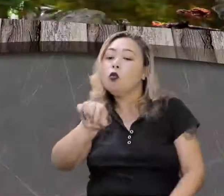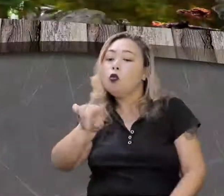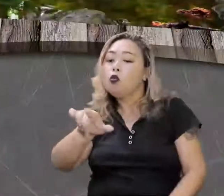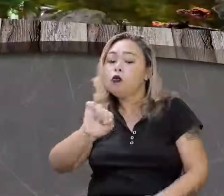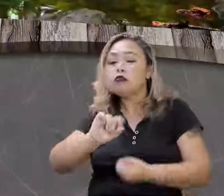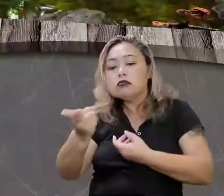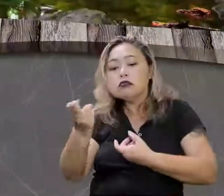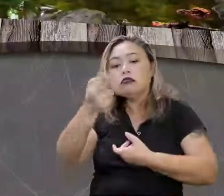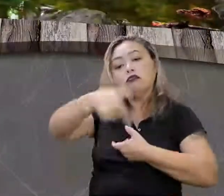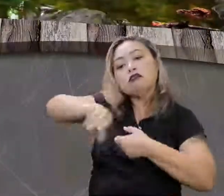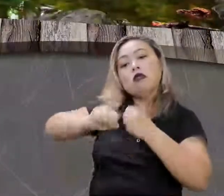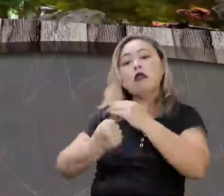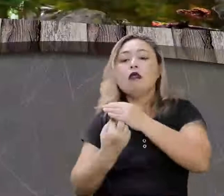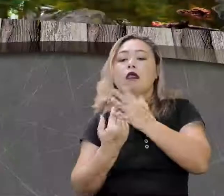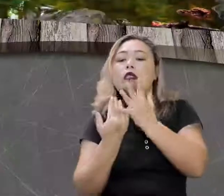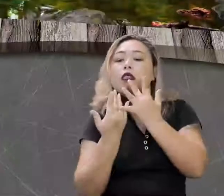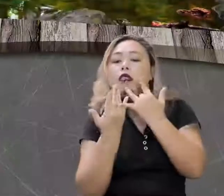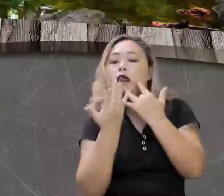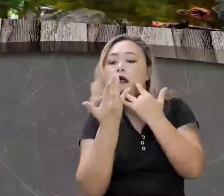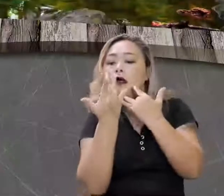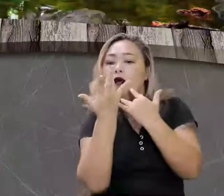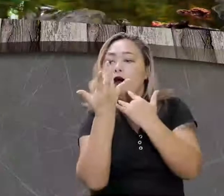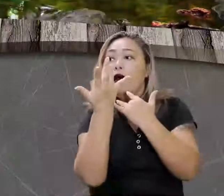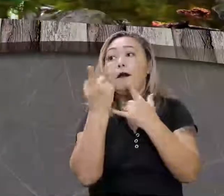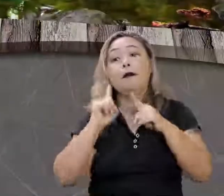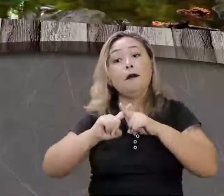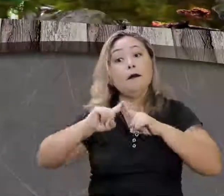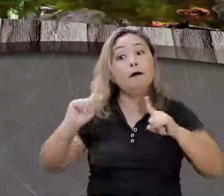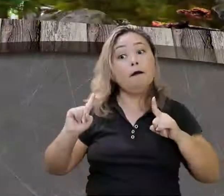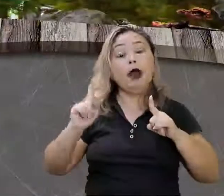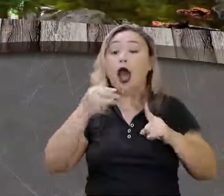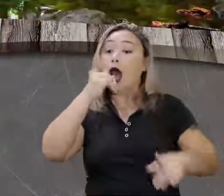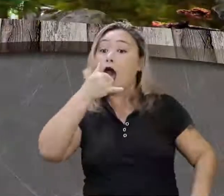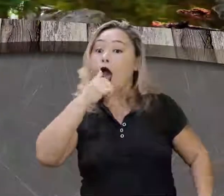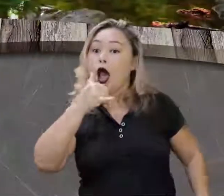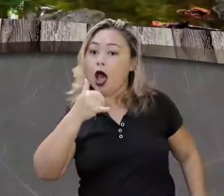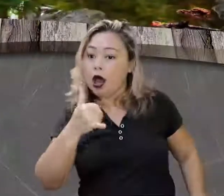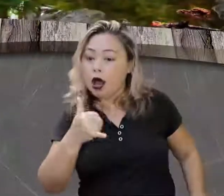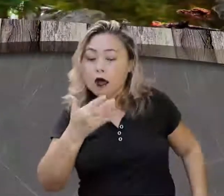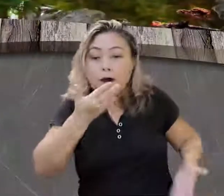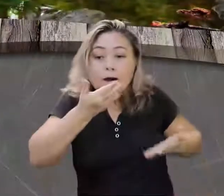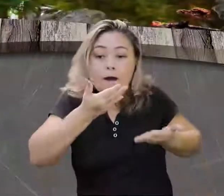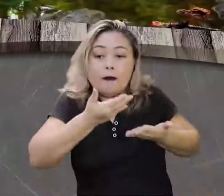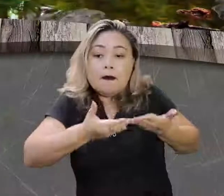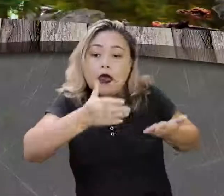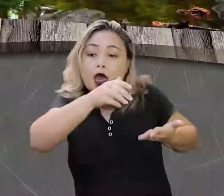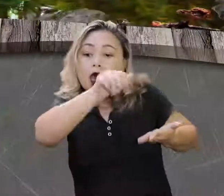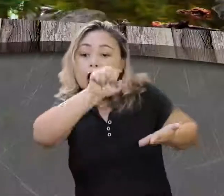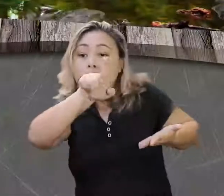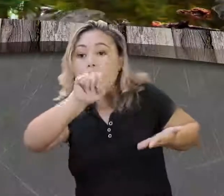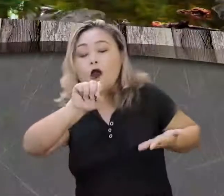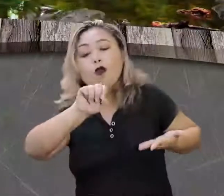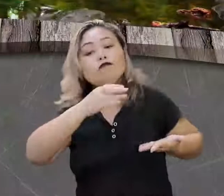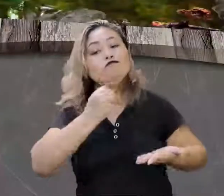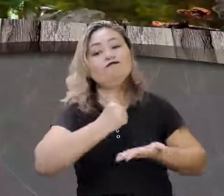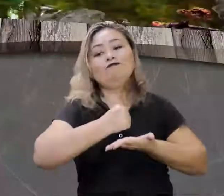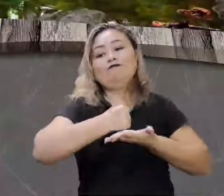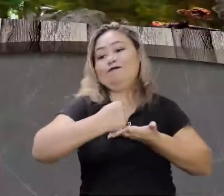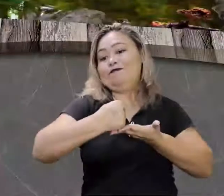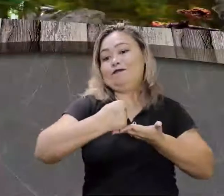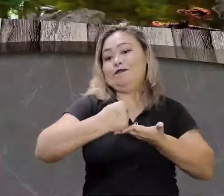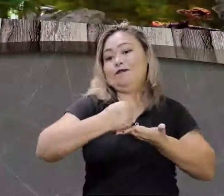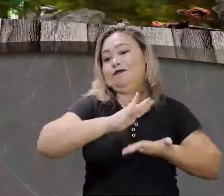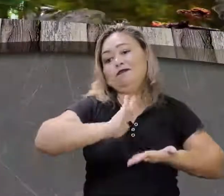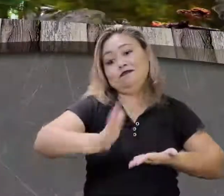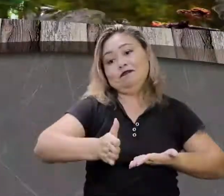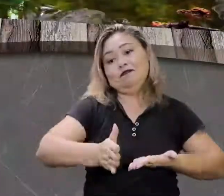ser reabsorvidos pelas plantas. Mas a energia e a perda na forma de calor, não. Tá